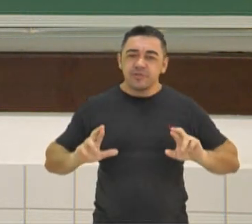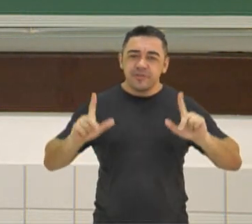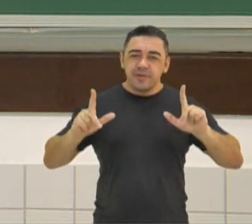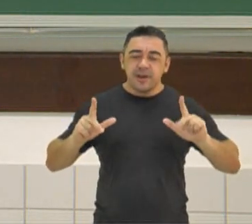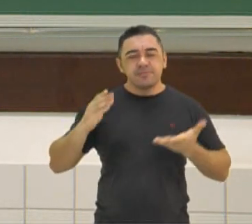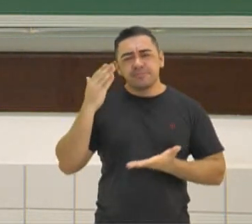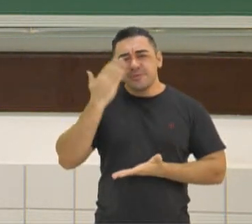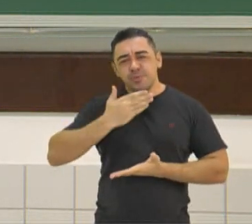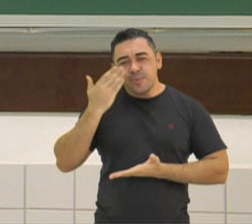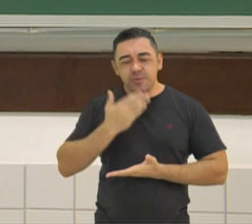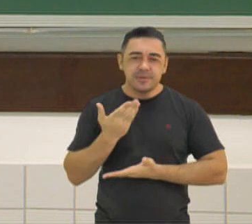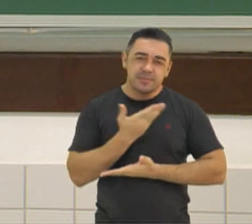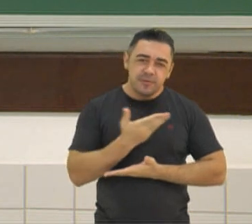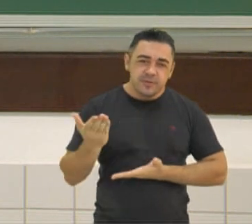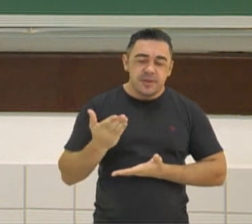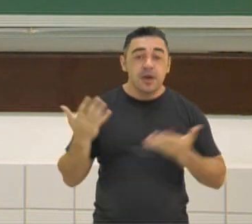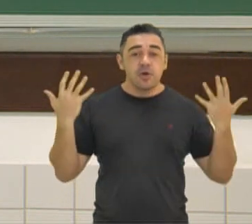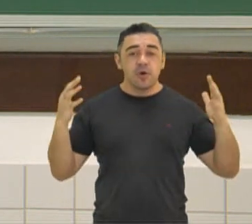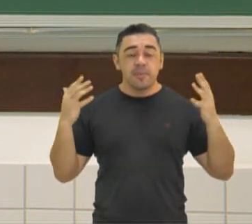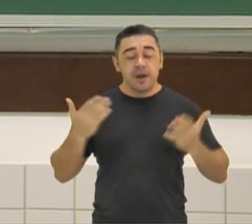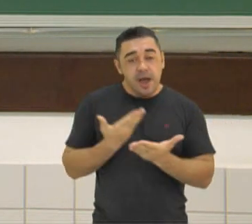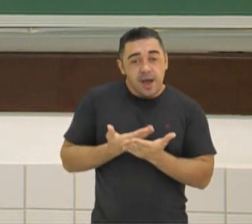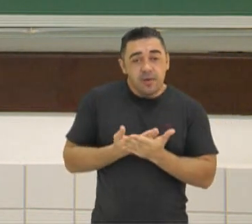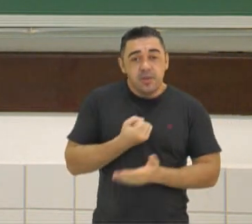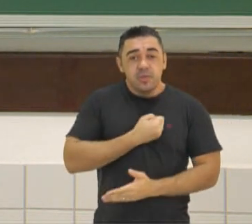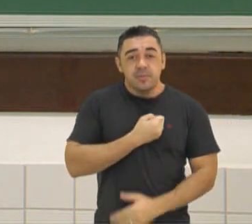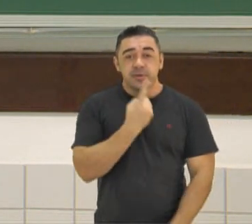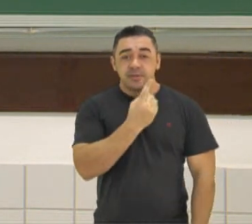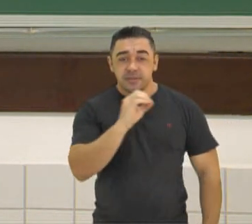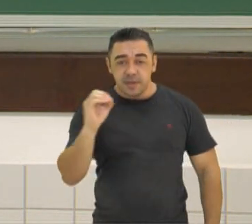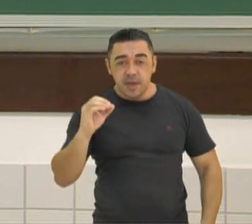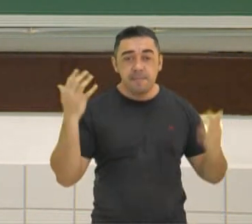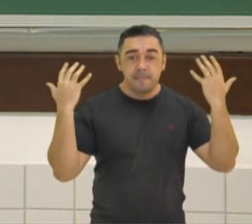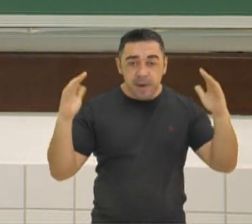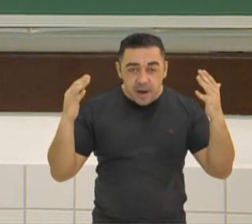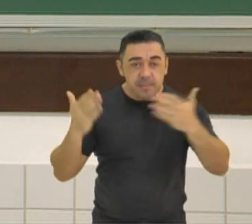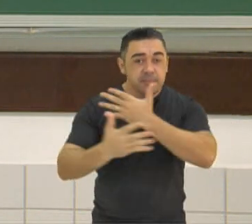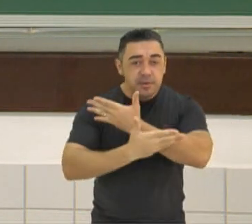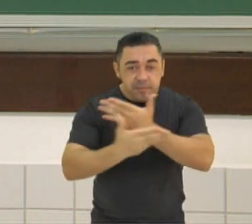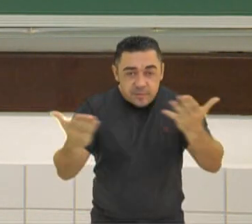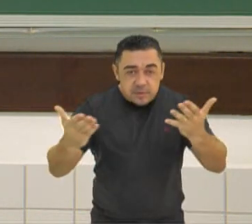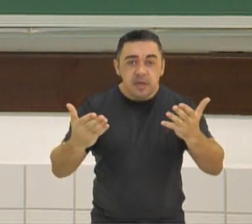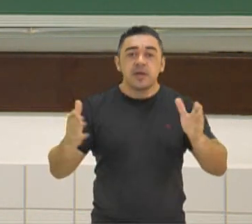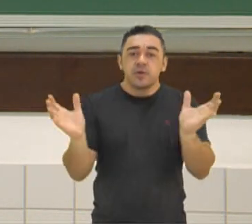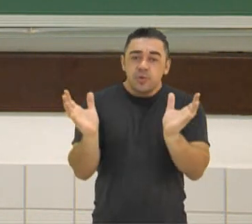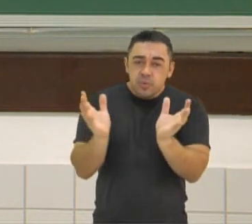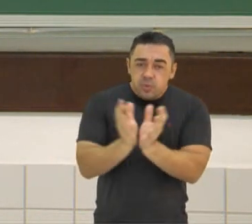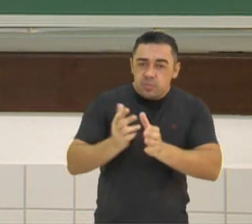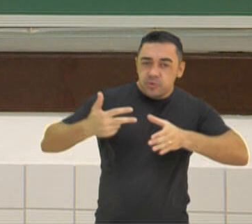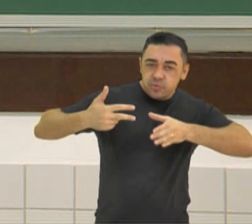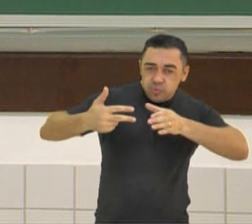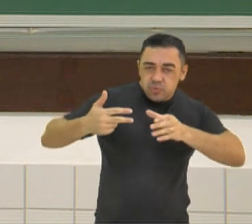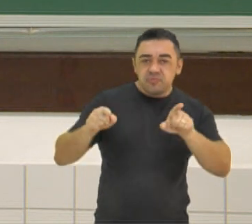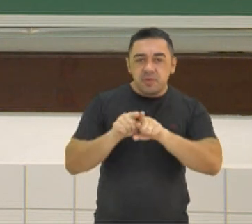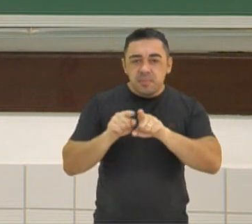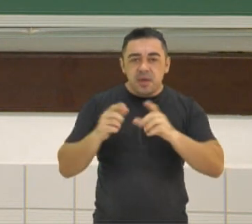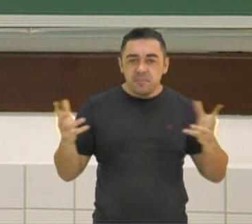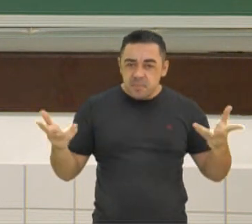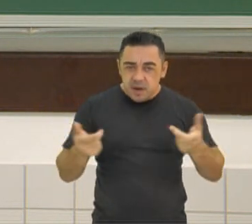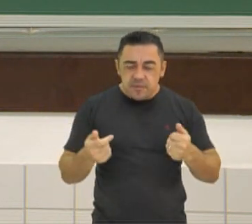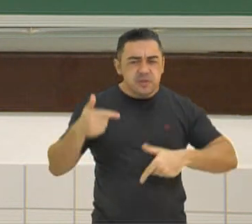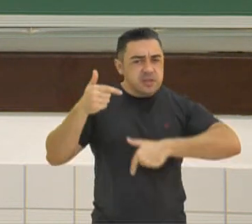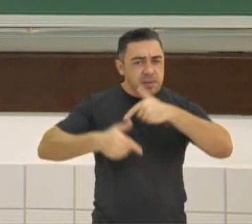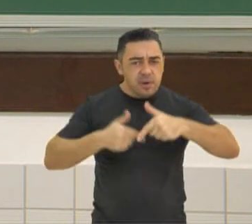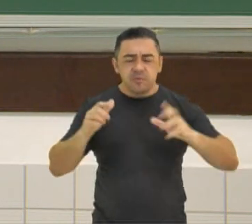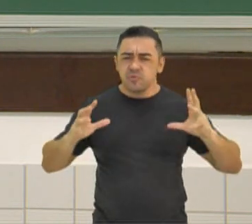doce, né? Um bolo comemorando a aula 100 e quero dar meus parabéns novamente aqui para toda essa equipe maravilhosa que está aqui trabalhando,